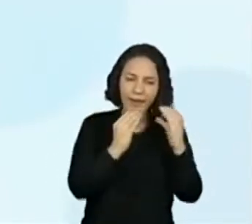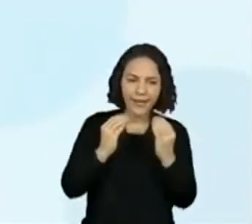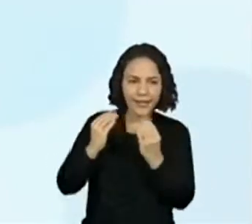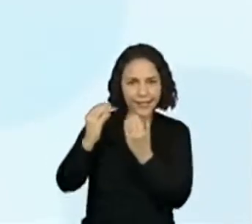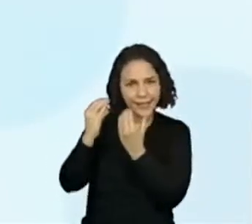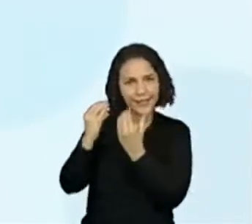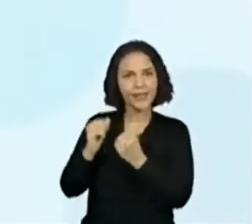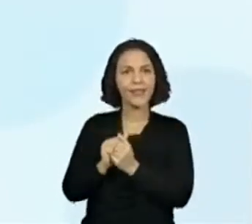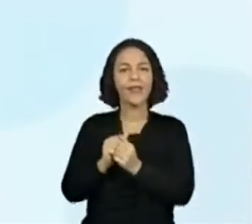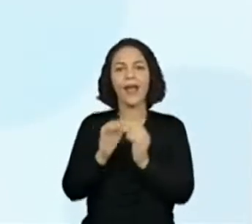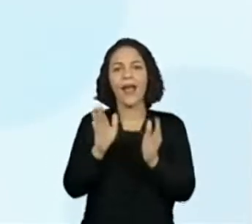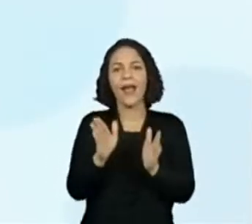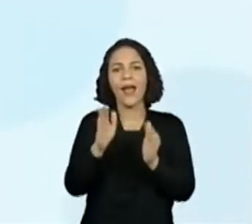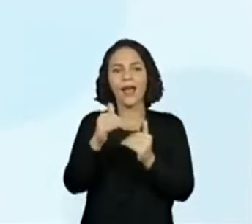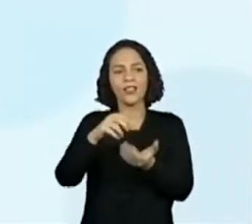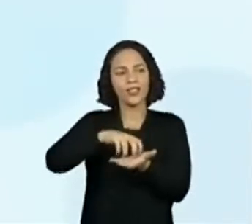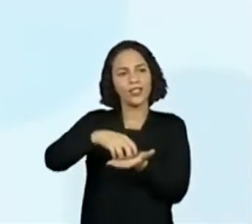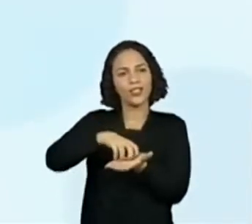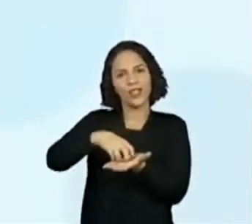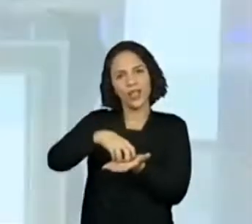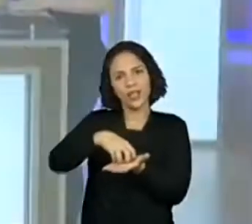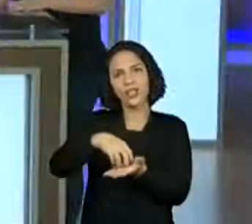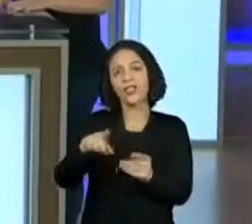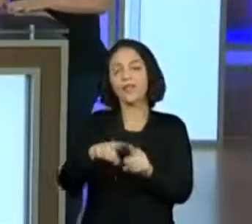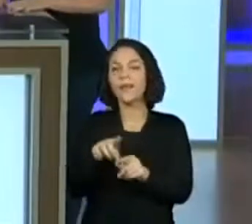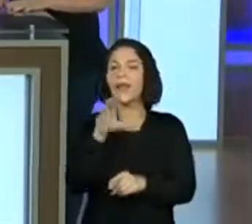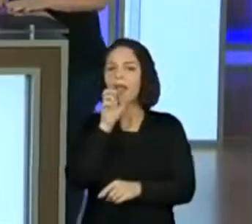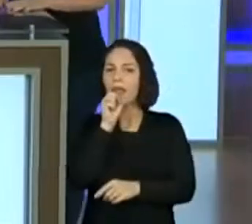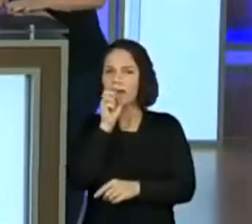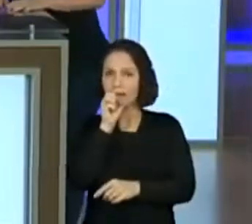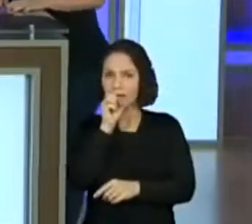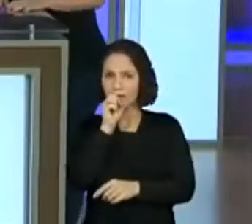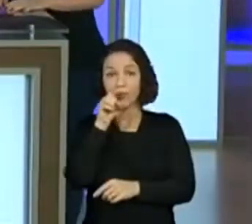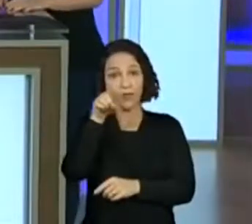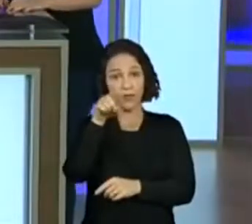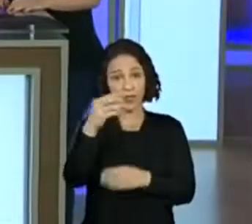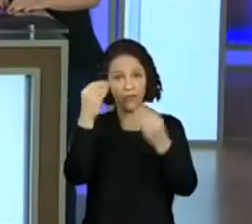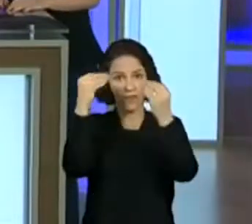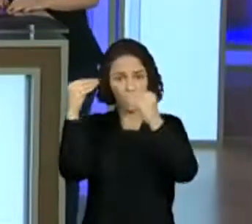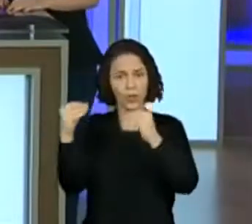de gelatina e uma laranja. Vocês vão ir colocando pra